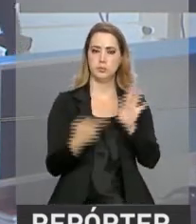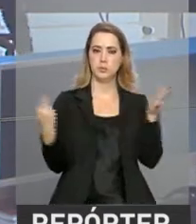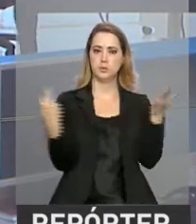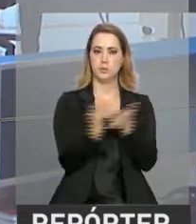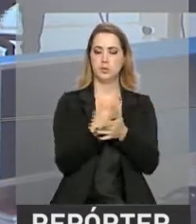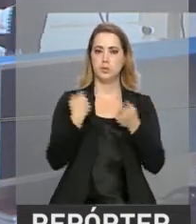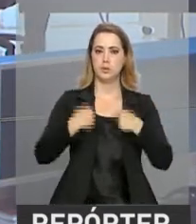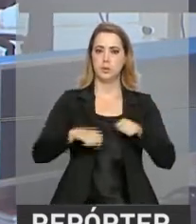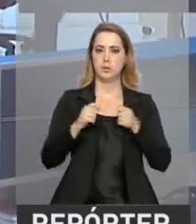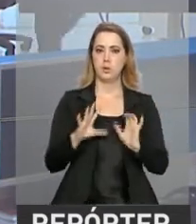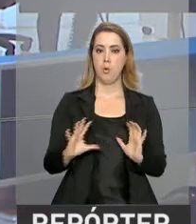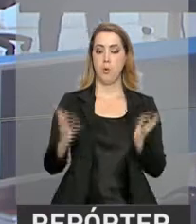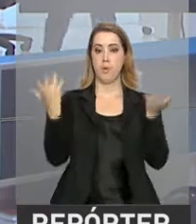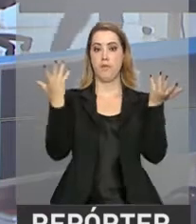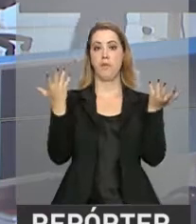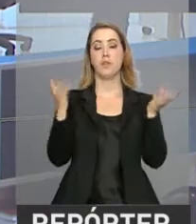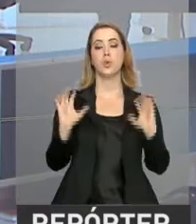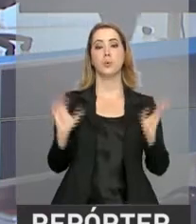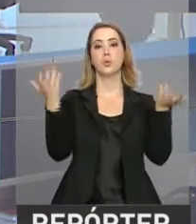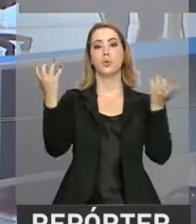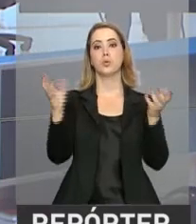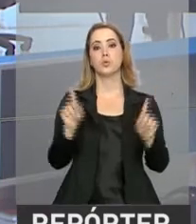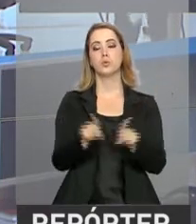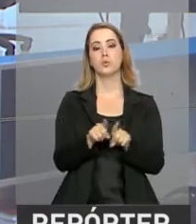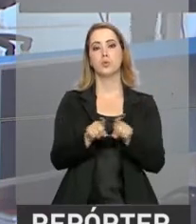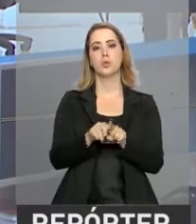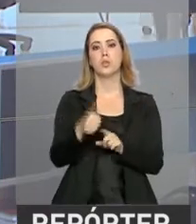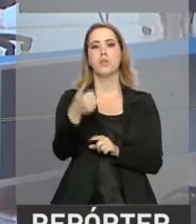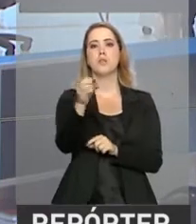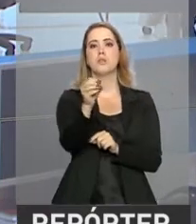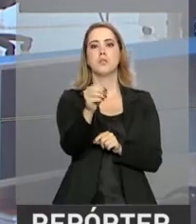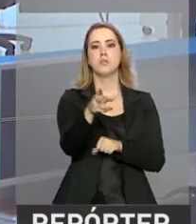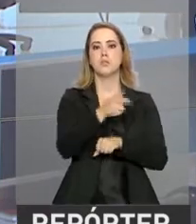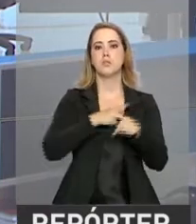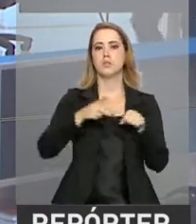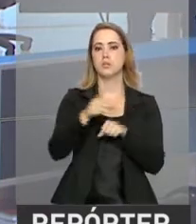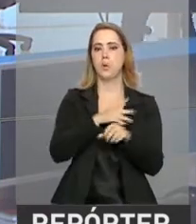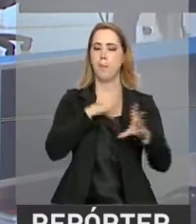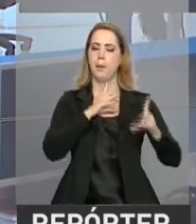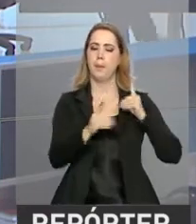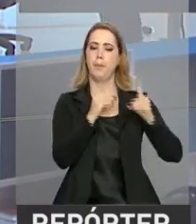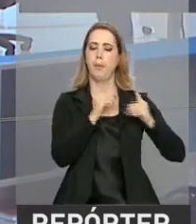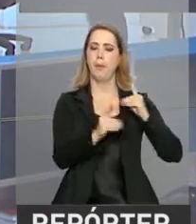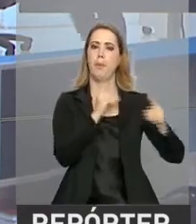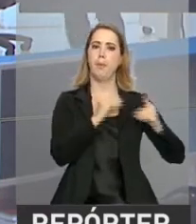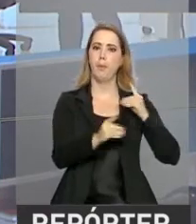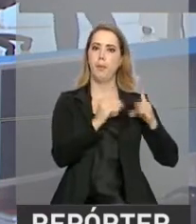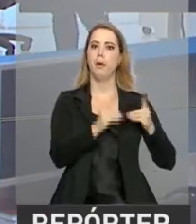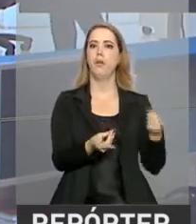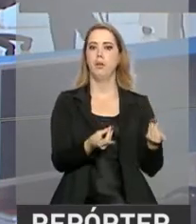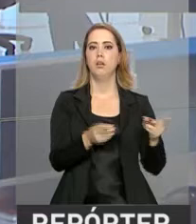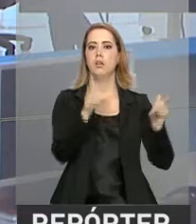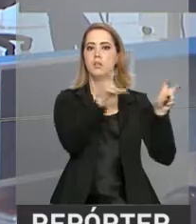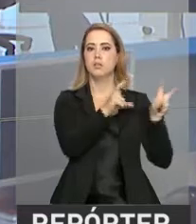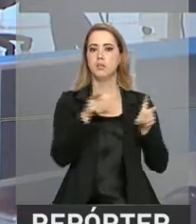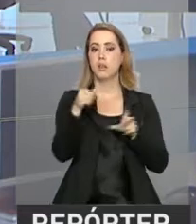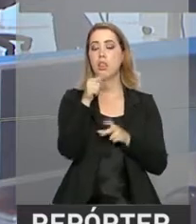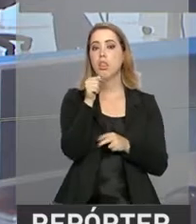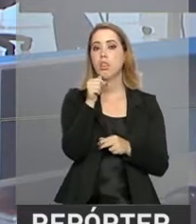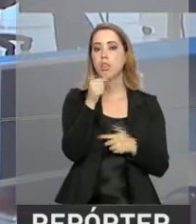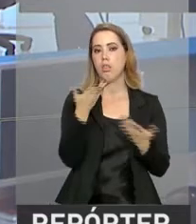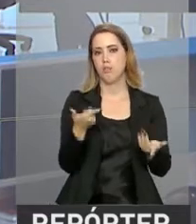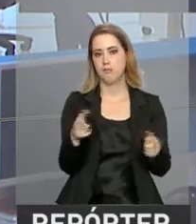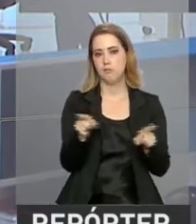viabilizar o evento em que representantes de mais de 100 países vão discutir temas relacionados aos recursos hídricos e promover a